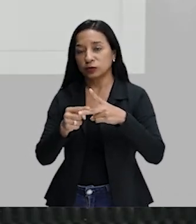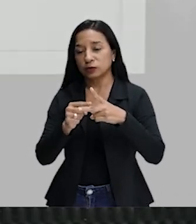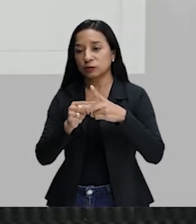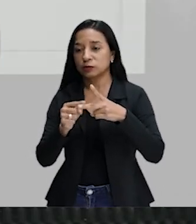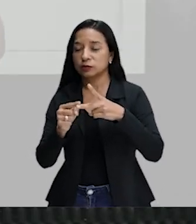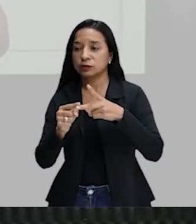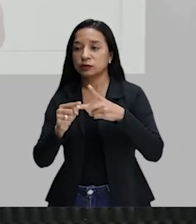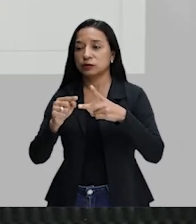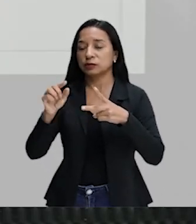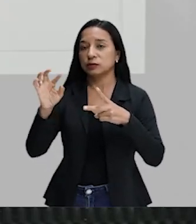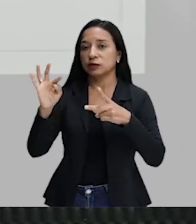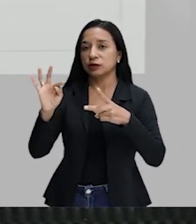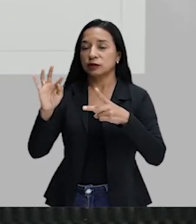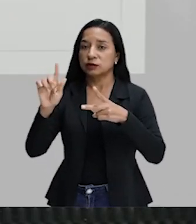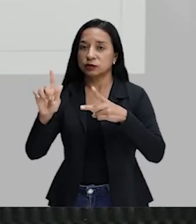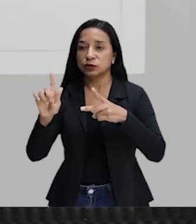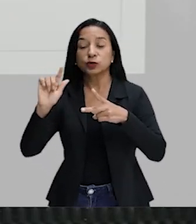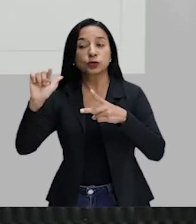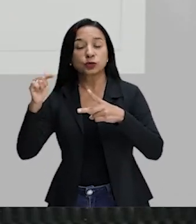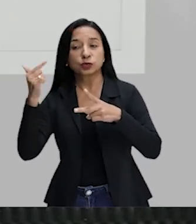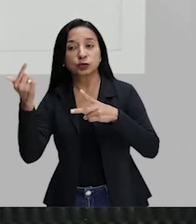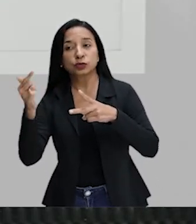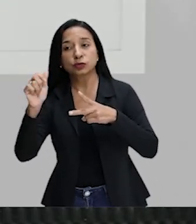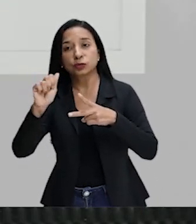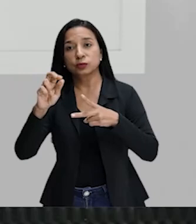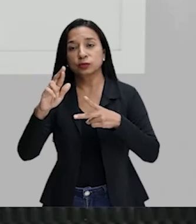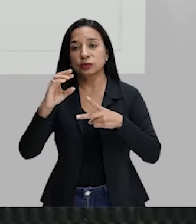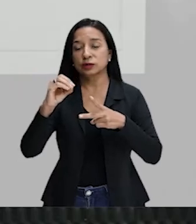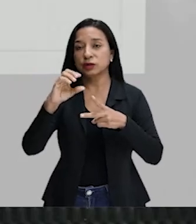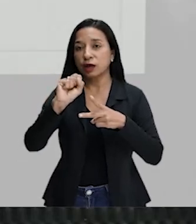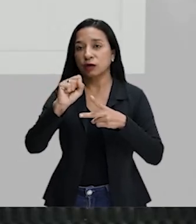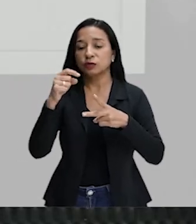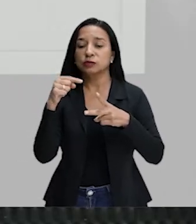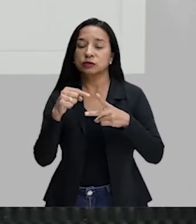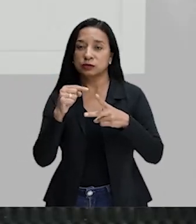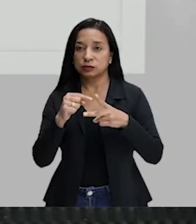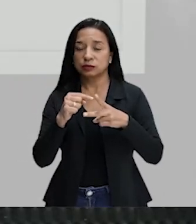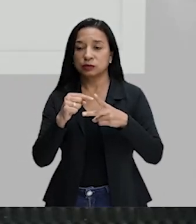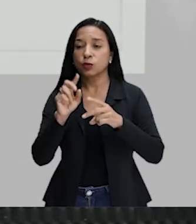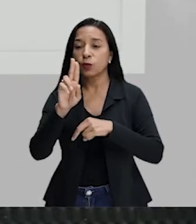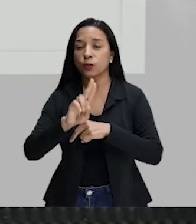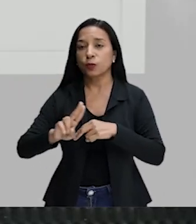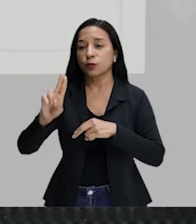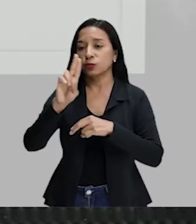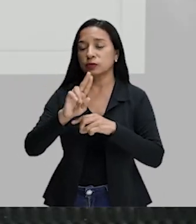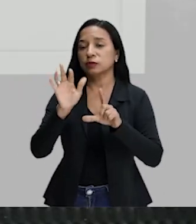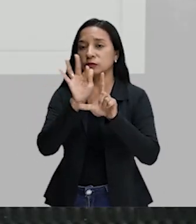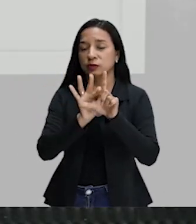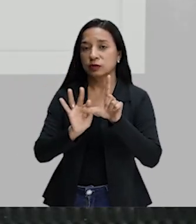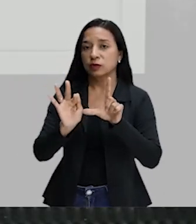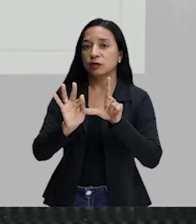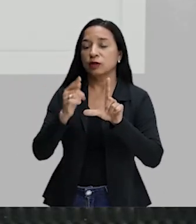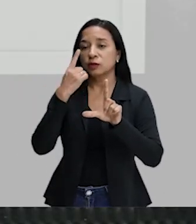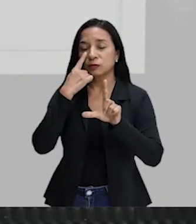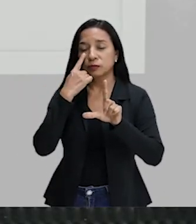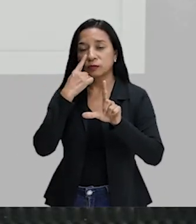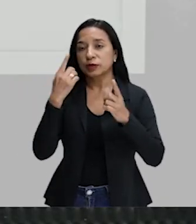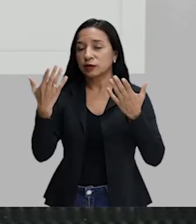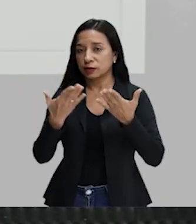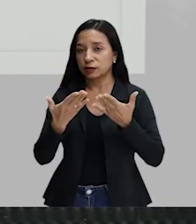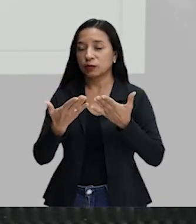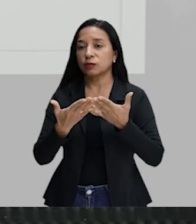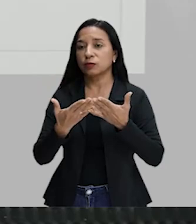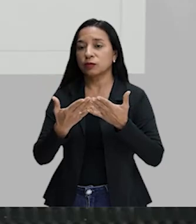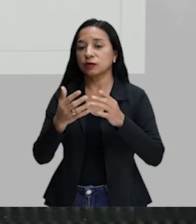a tangente de outros arcos que não sejam esses, aplicando as fórmulas que a gente vai ver aqui, que são as fórmulas da